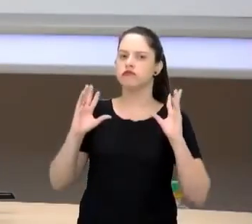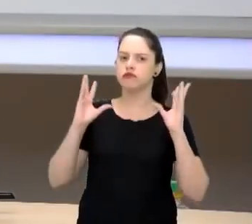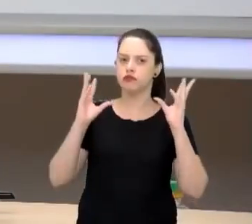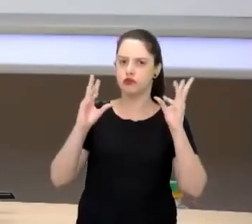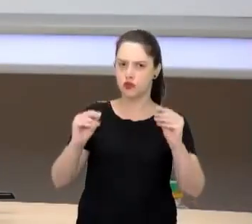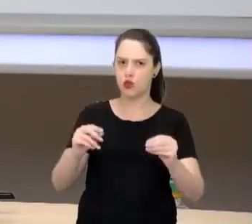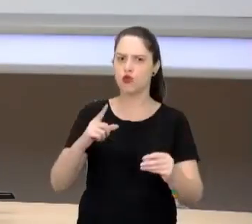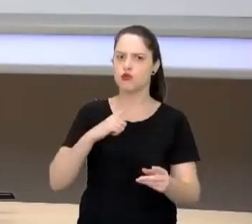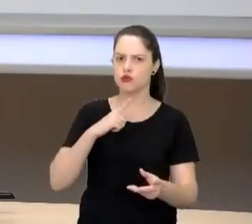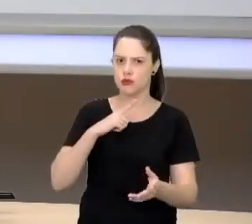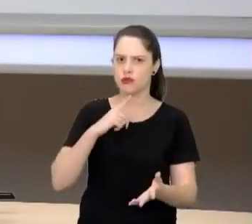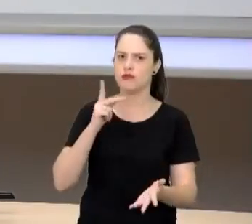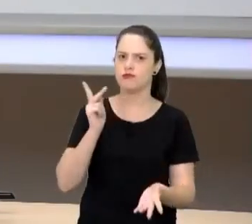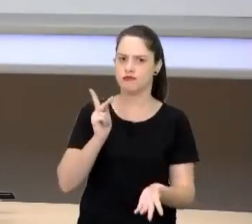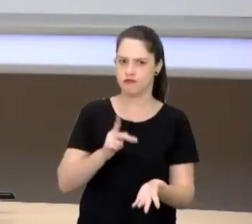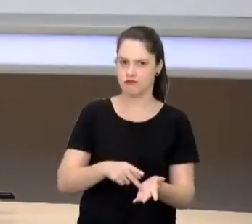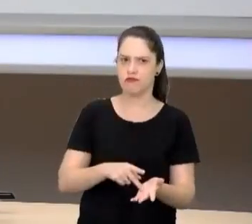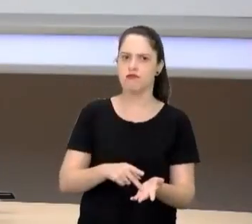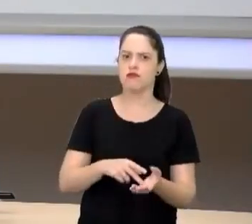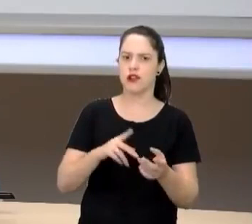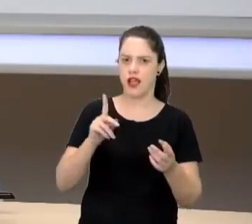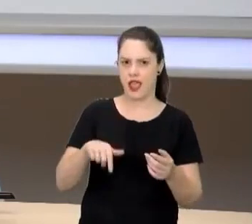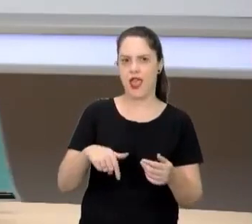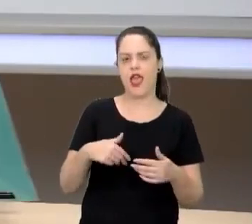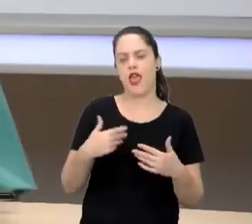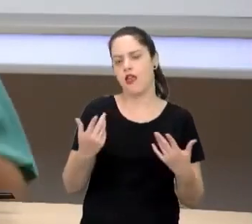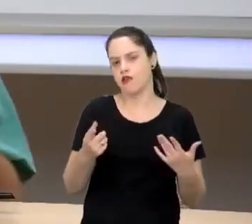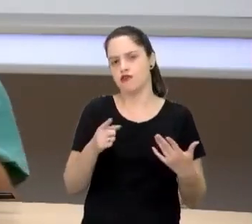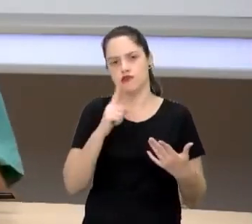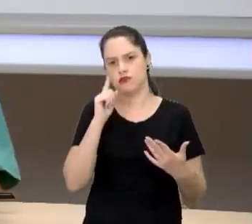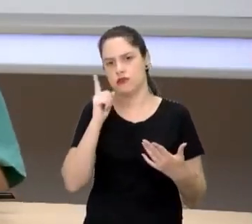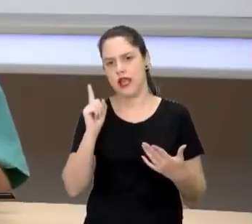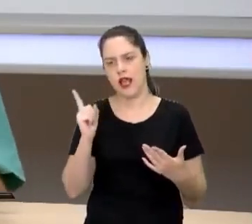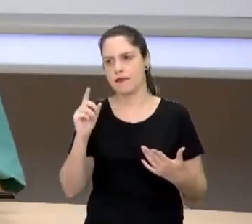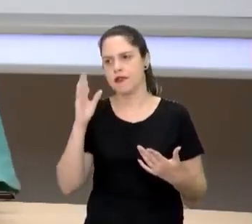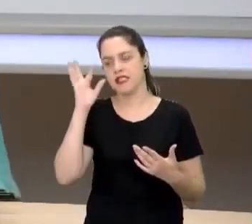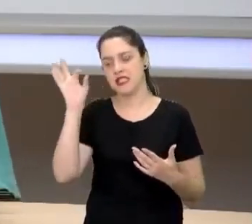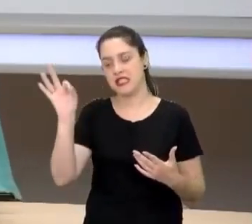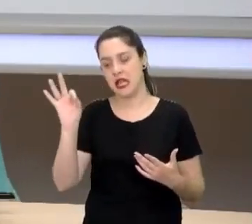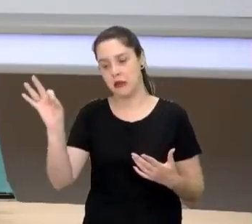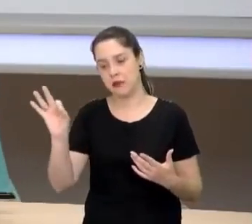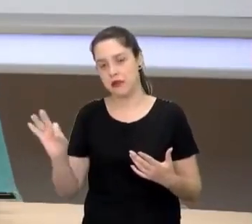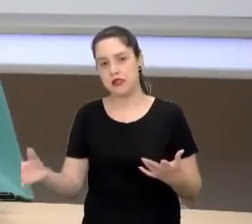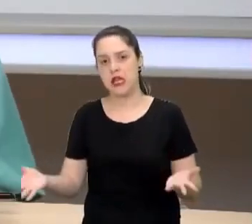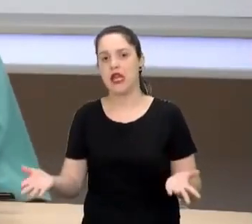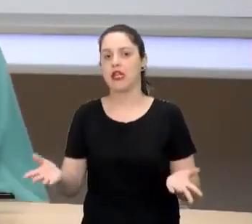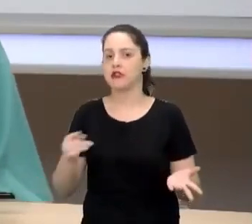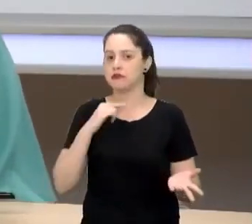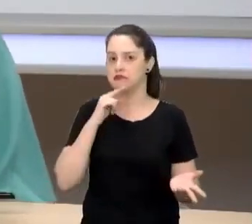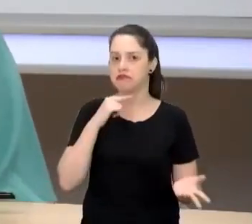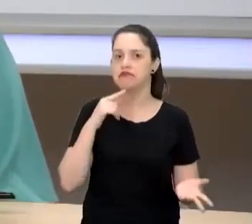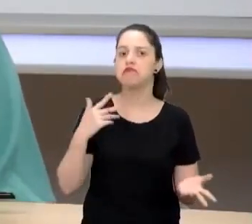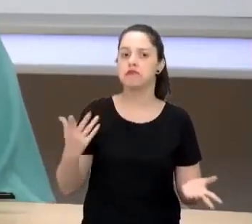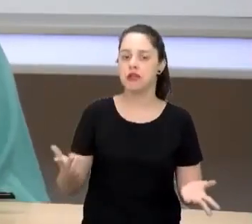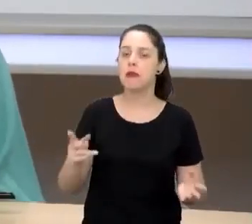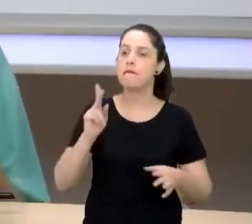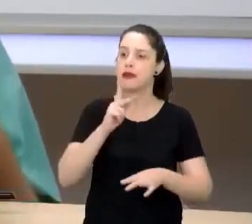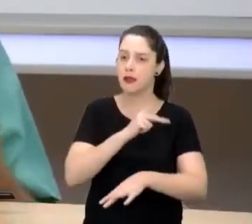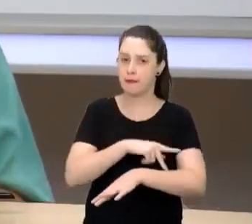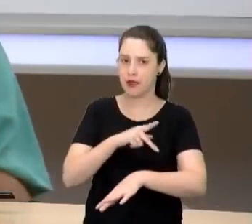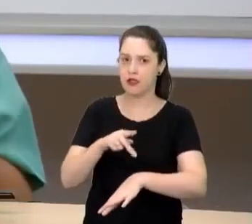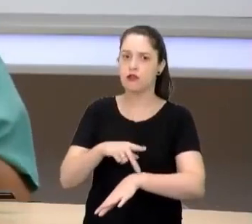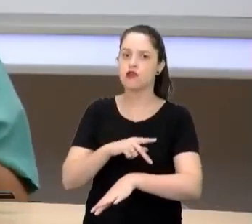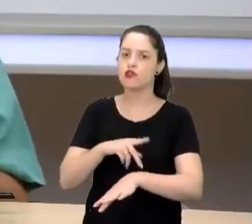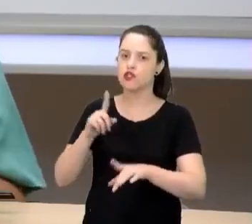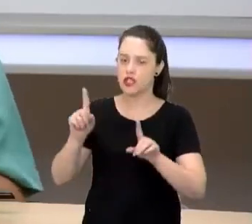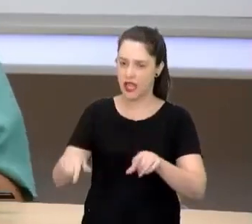a gente precisa estar olhando. É claro, a gente não vai ter 100% da parte da intencionalidade, mas a pedagogia da presença ela tem que